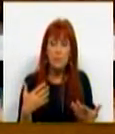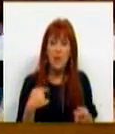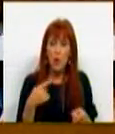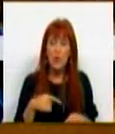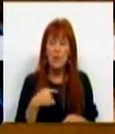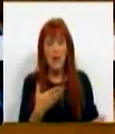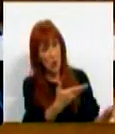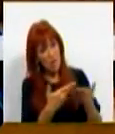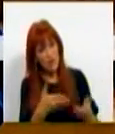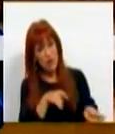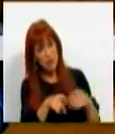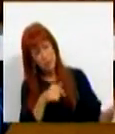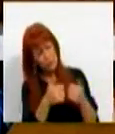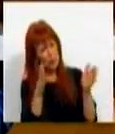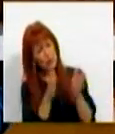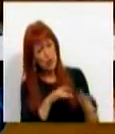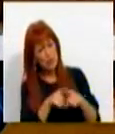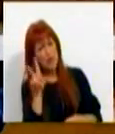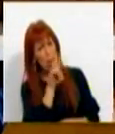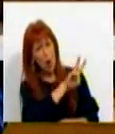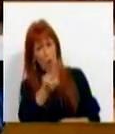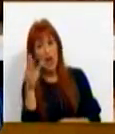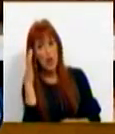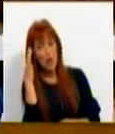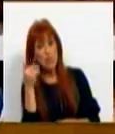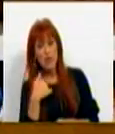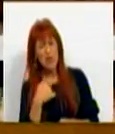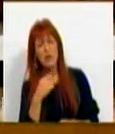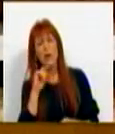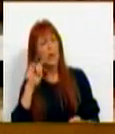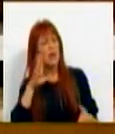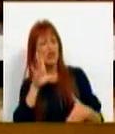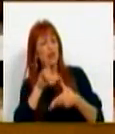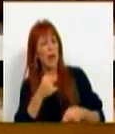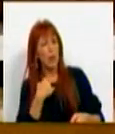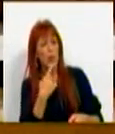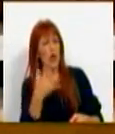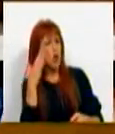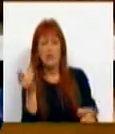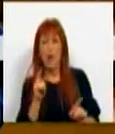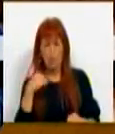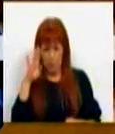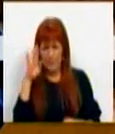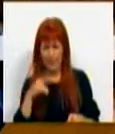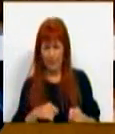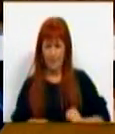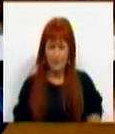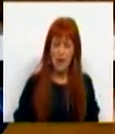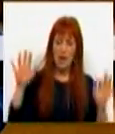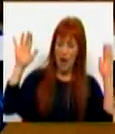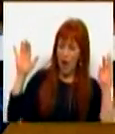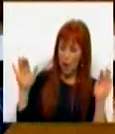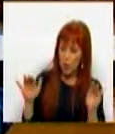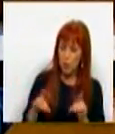Eu também convido os deputados, todos os deputados, a olharem para os números. Eu não vou massacrá-los com números. Não os trago aqui, mas sei-os. A